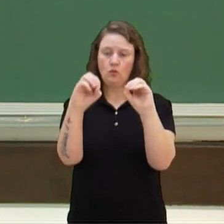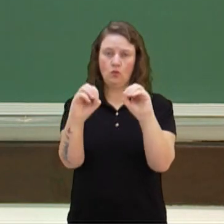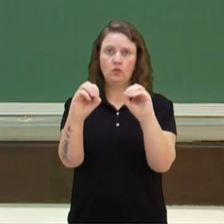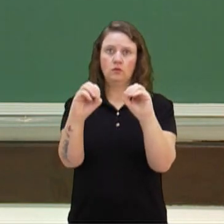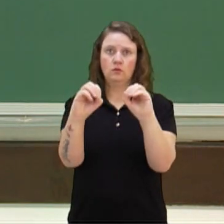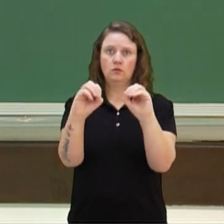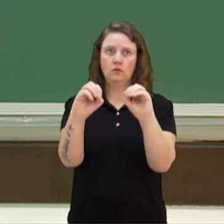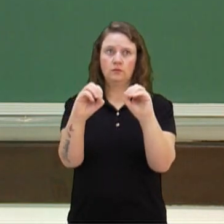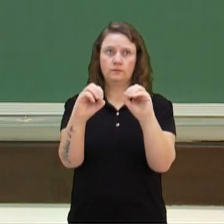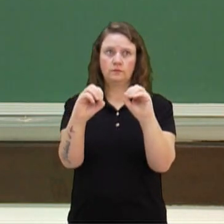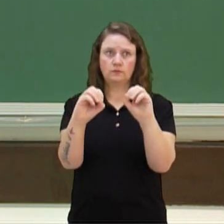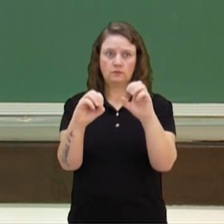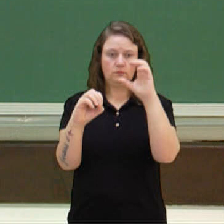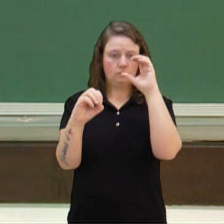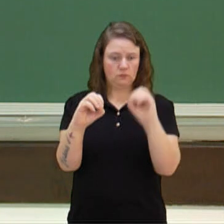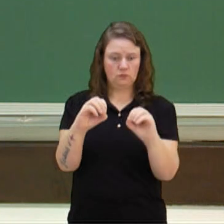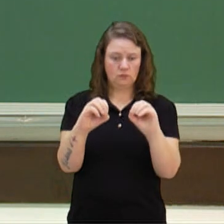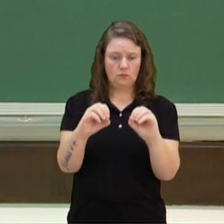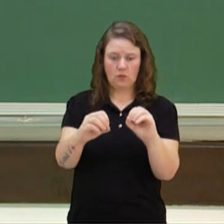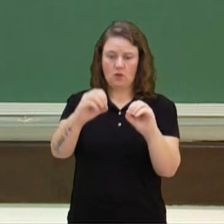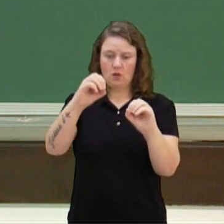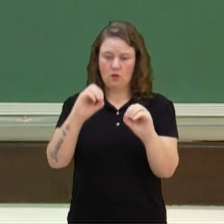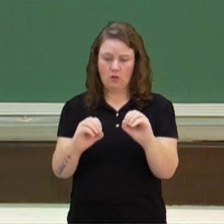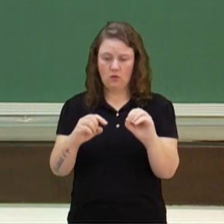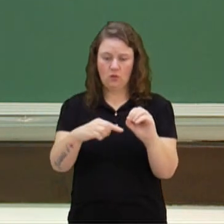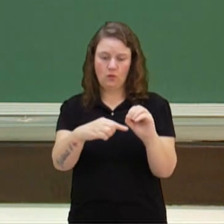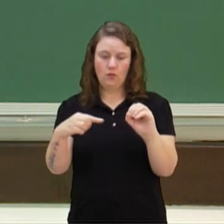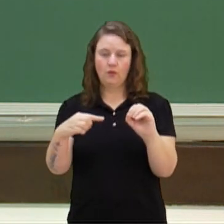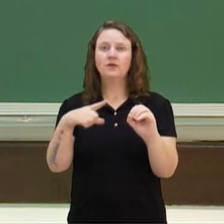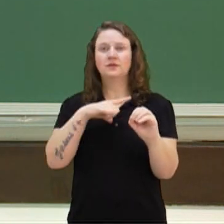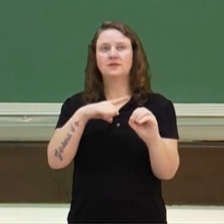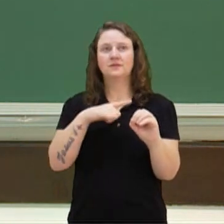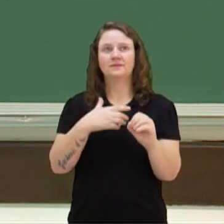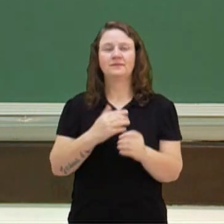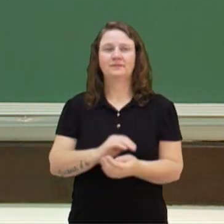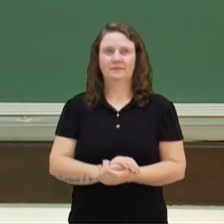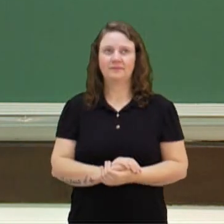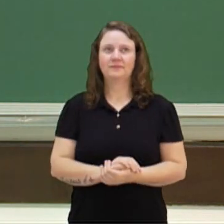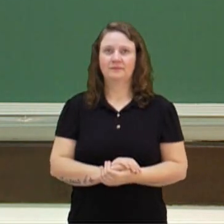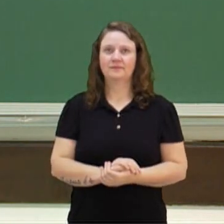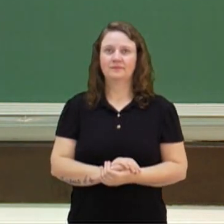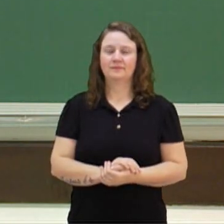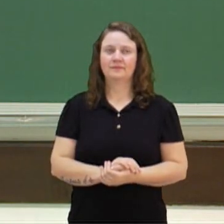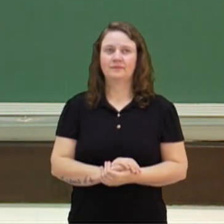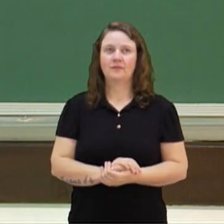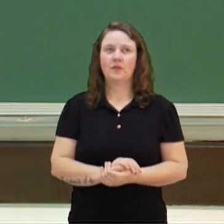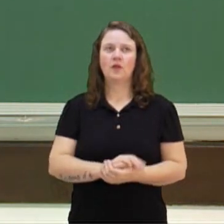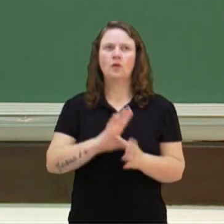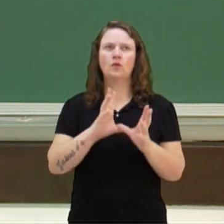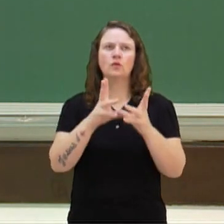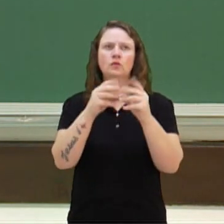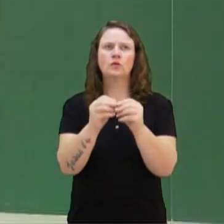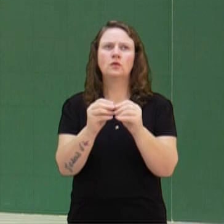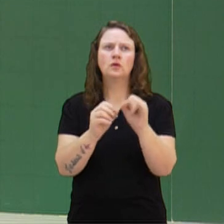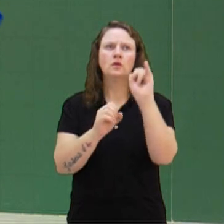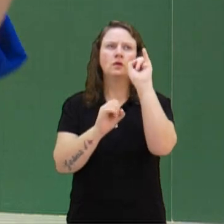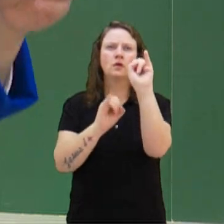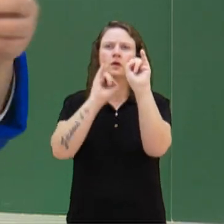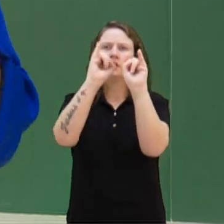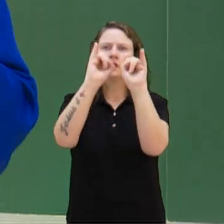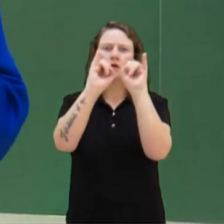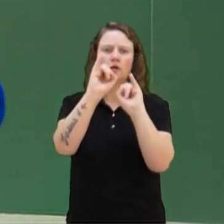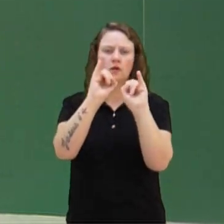o. Micro-organismo. Micro termina com o. Organismo começa com o. Quando ocorre isso,